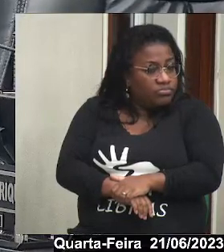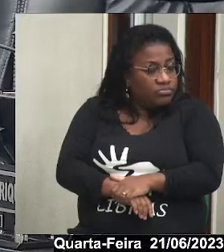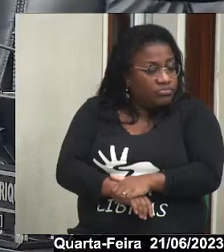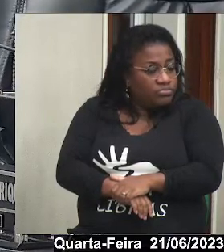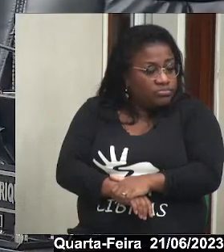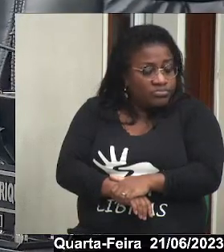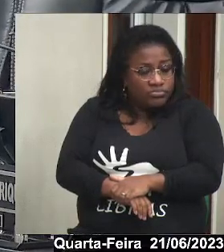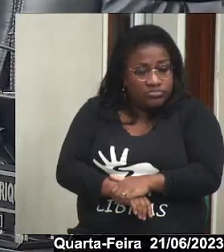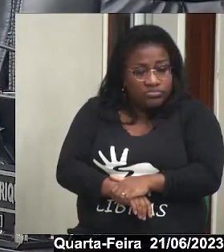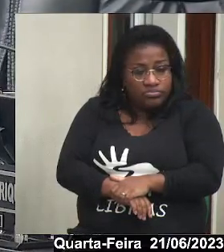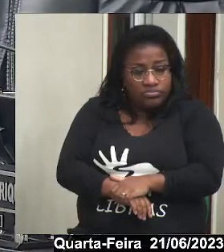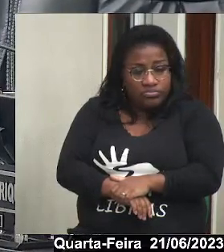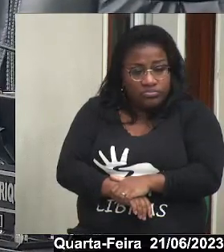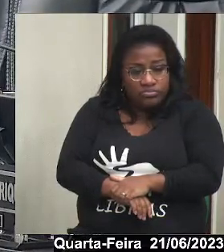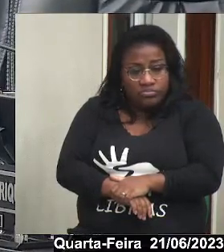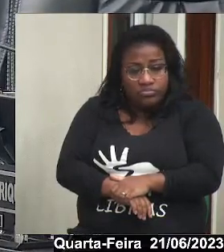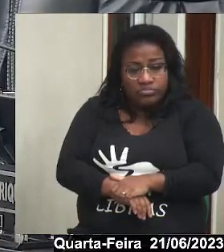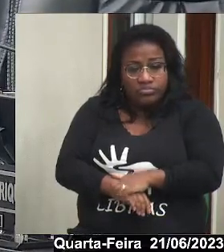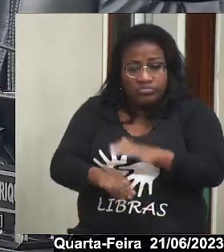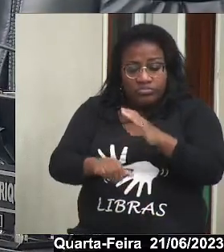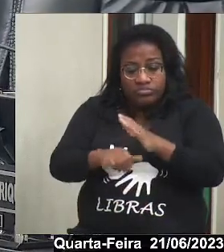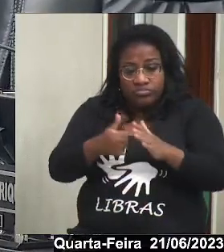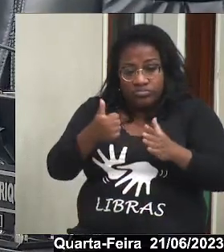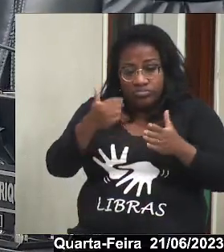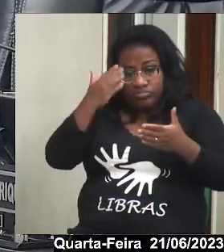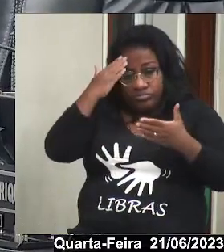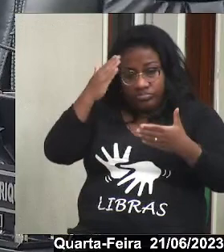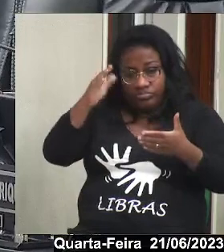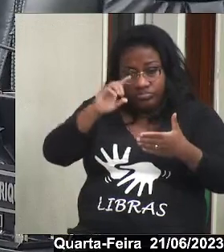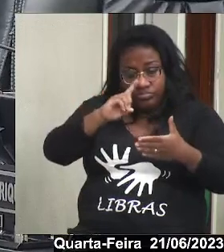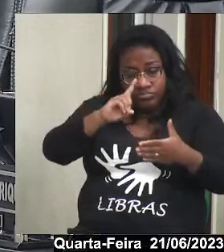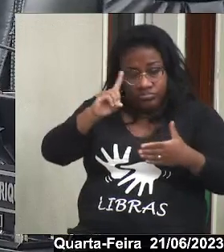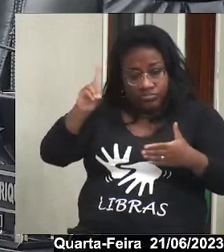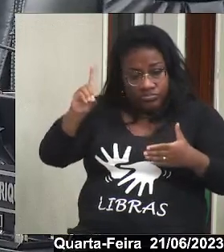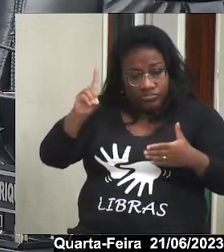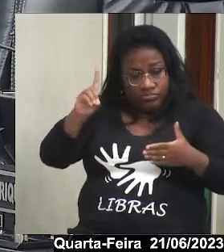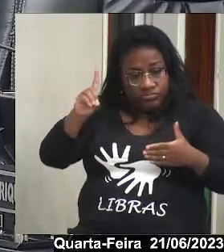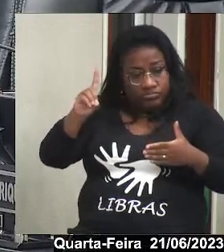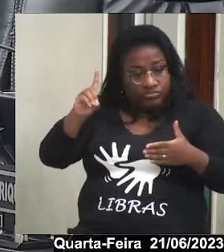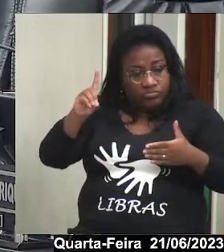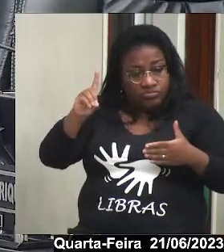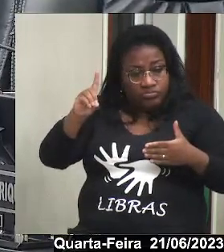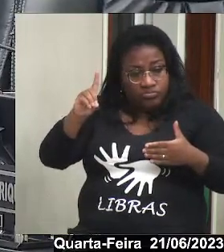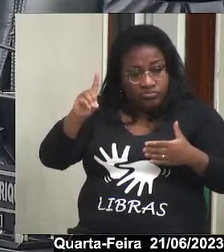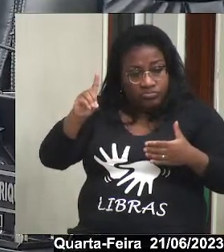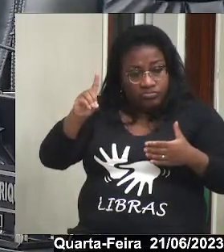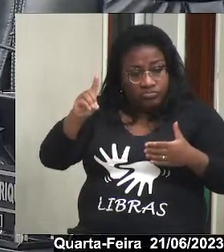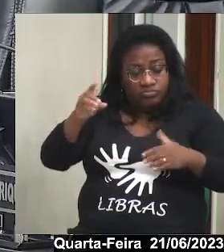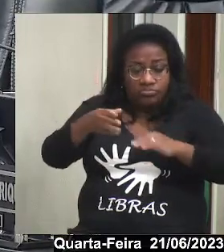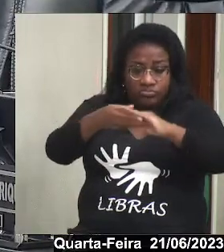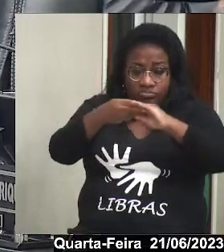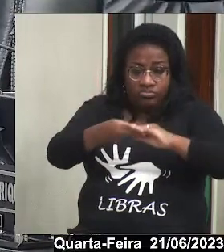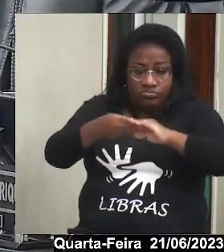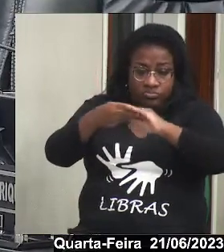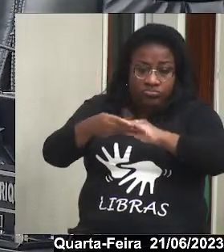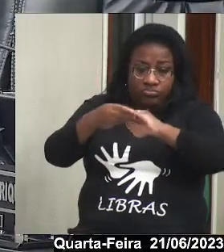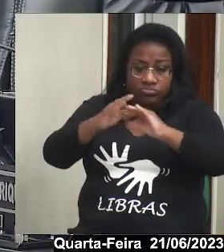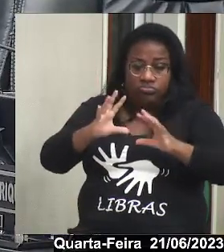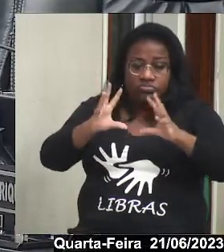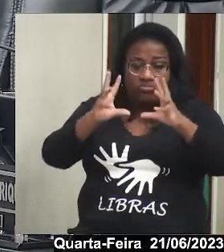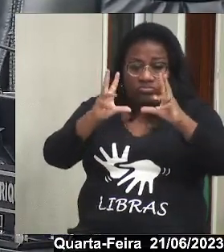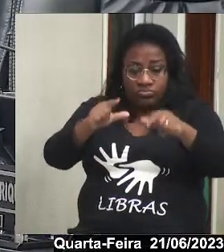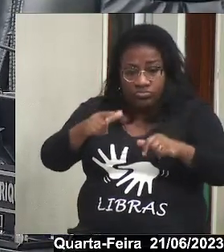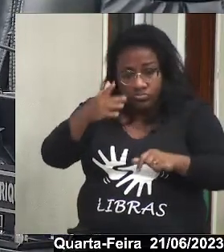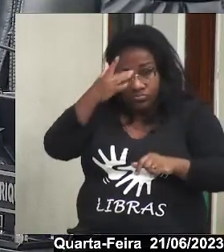ali para concluir ainda. Tá? Primeiramente, agradecer a Deus e quero eu aqui cumprimentar